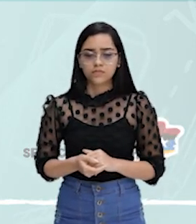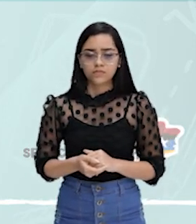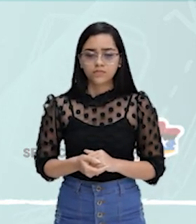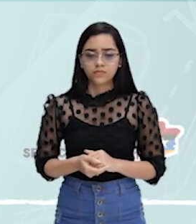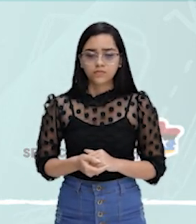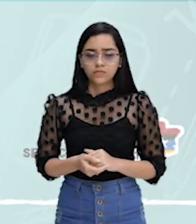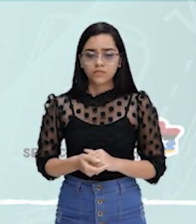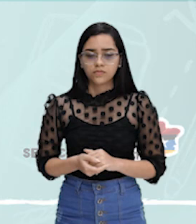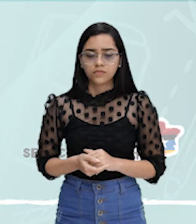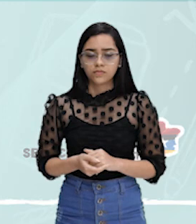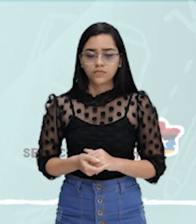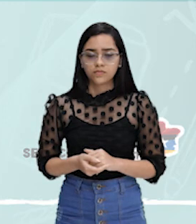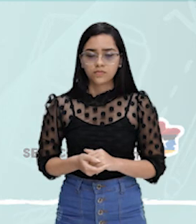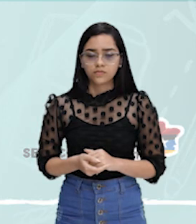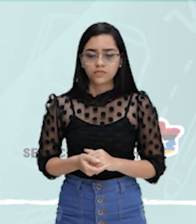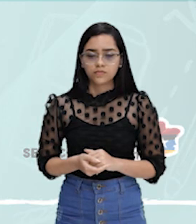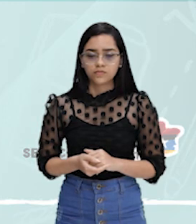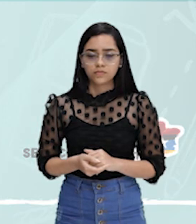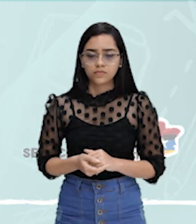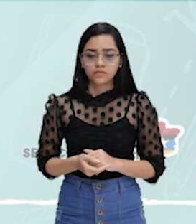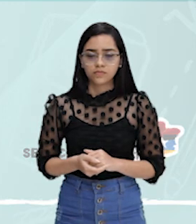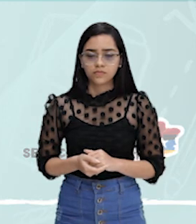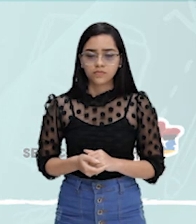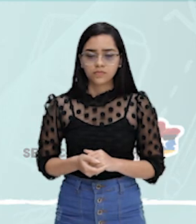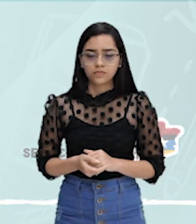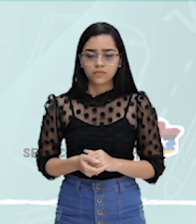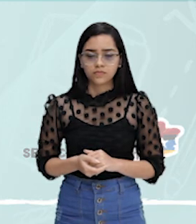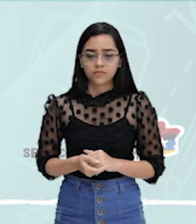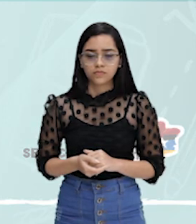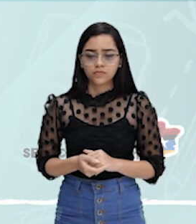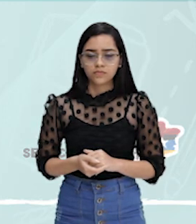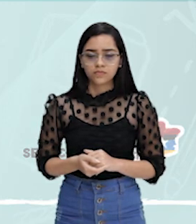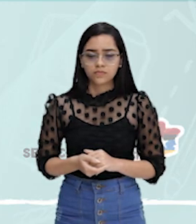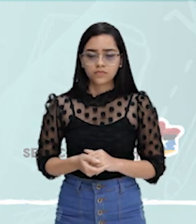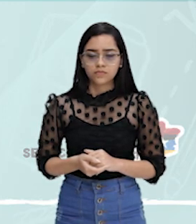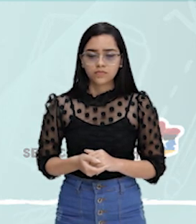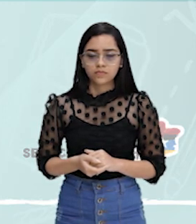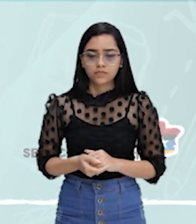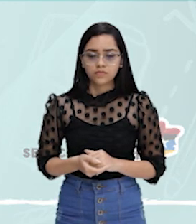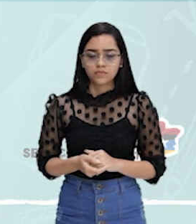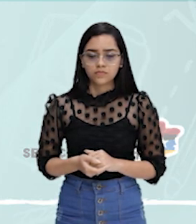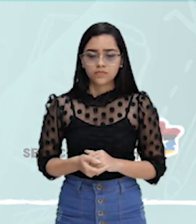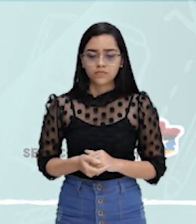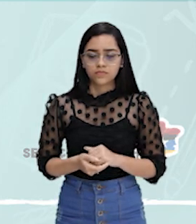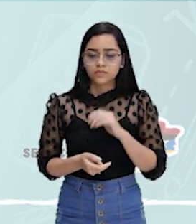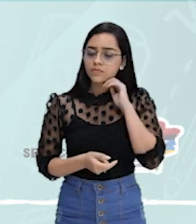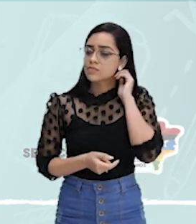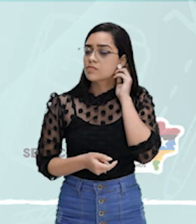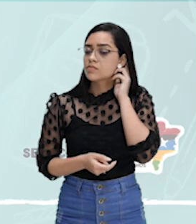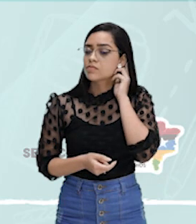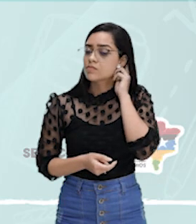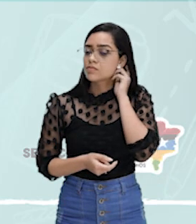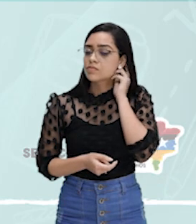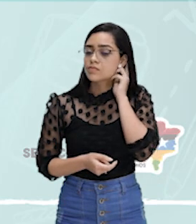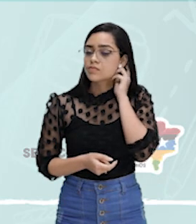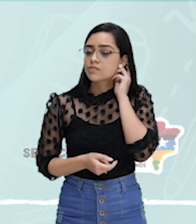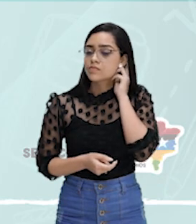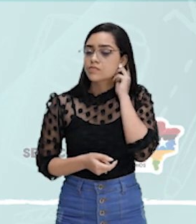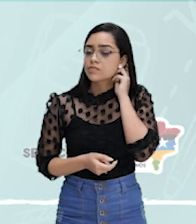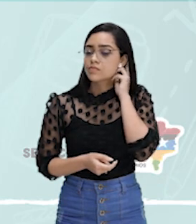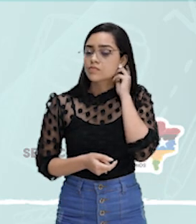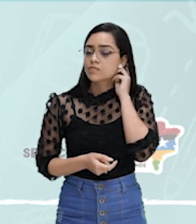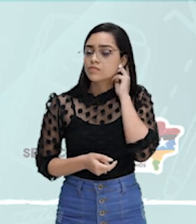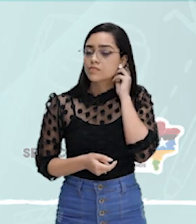por nossas bocas. Né? Enquanto houver um só assassino pelas ruas, nossos filhos viverão